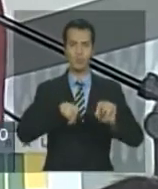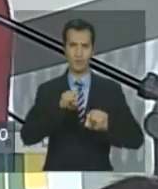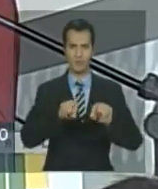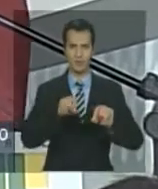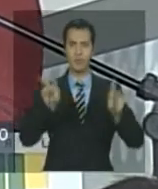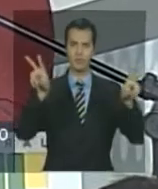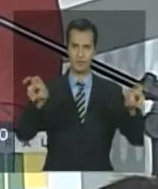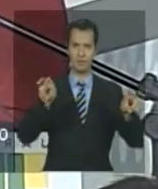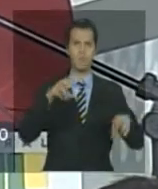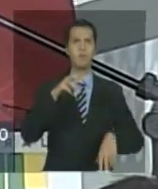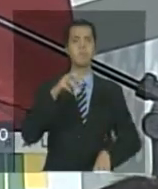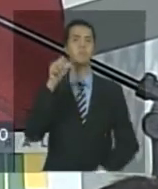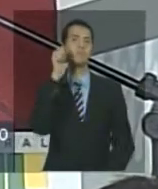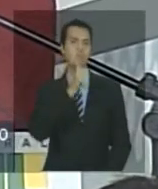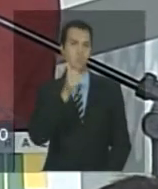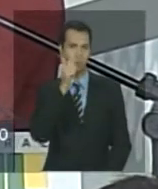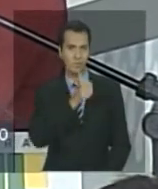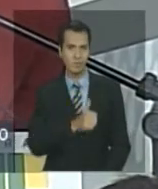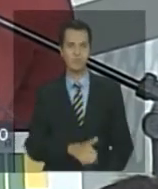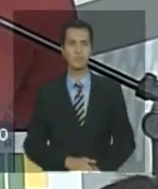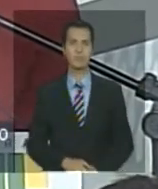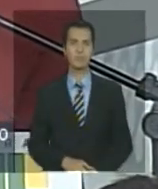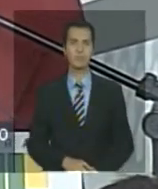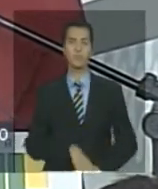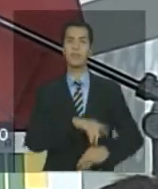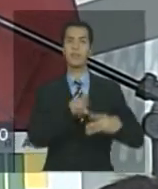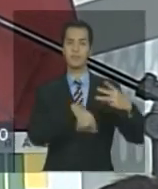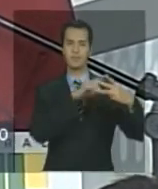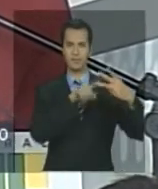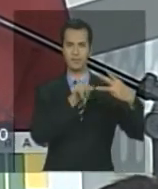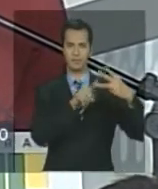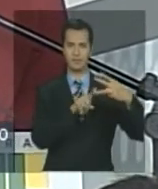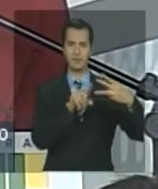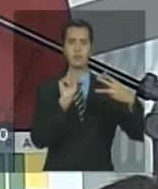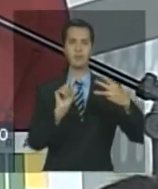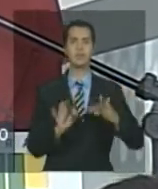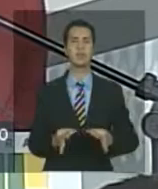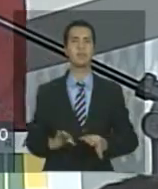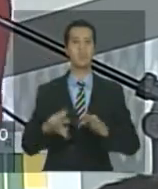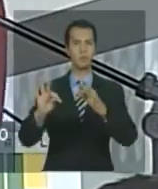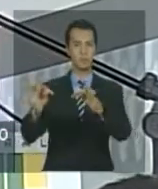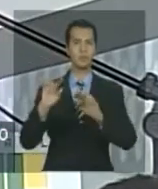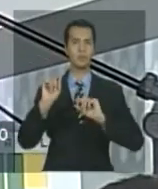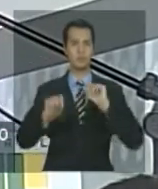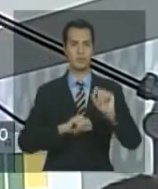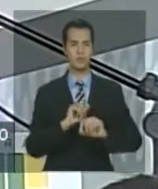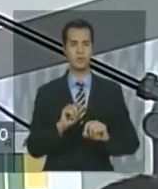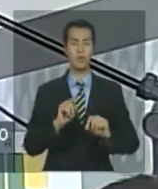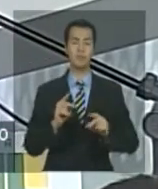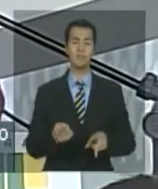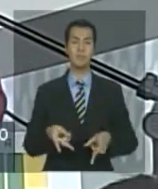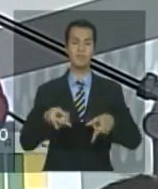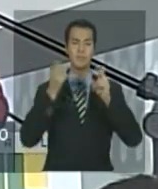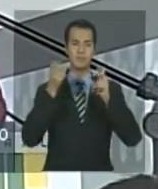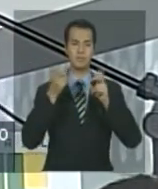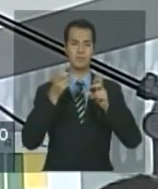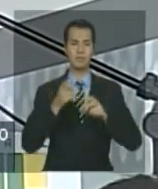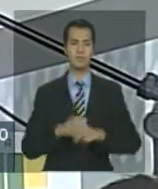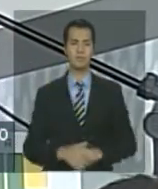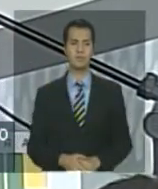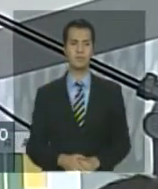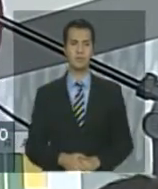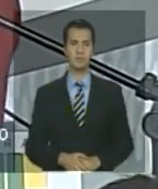nesse programa tem uma terceira tecnologia que ela é fantástica. É perceber. E aí,